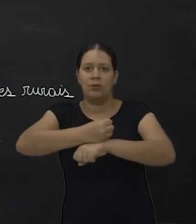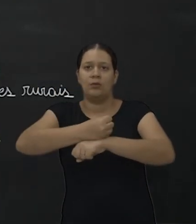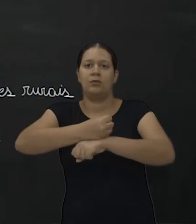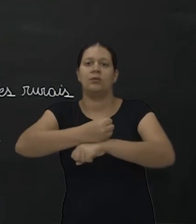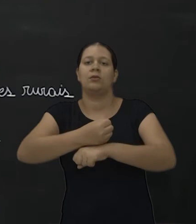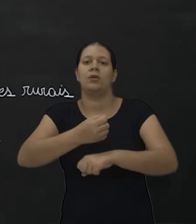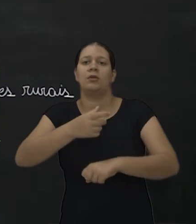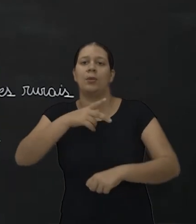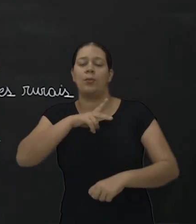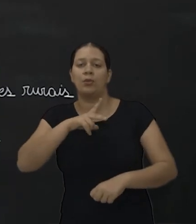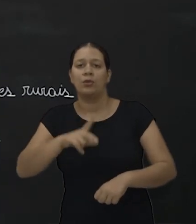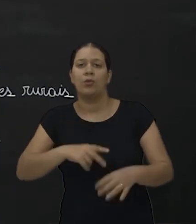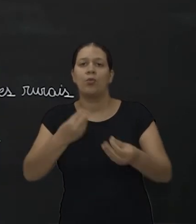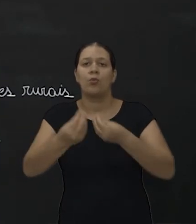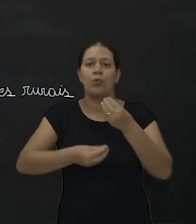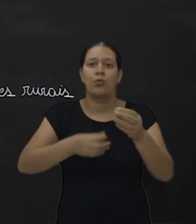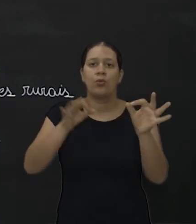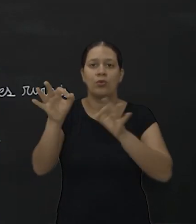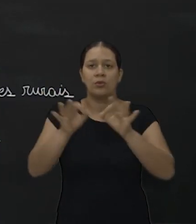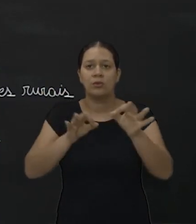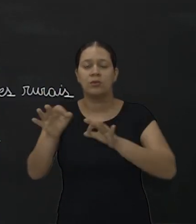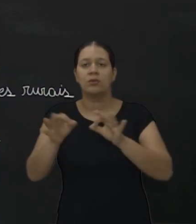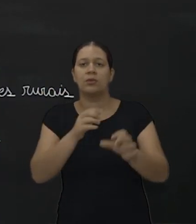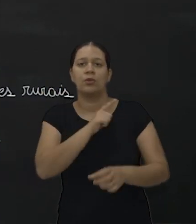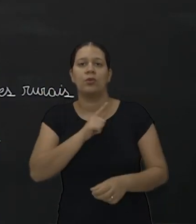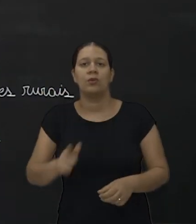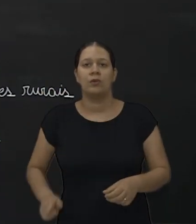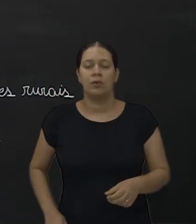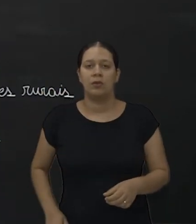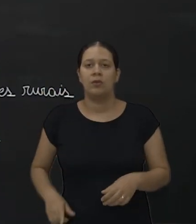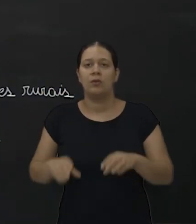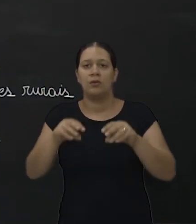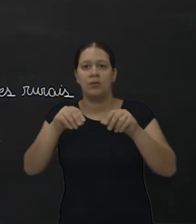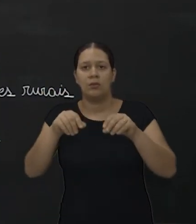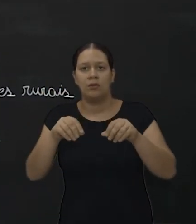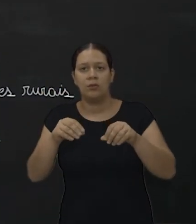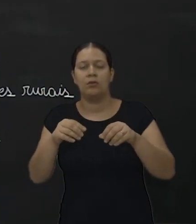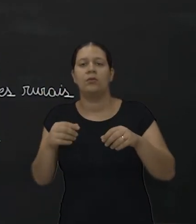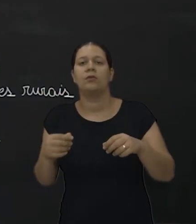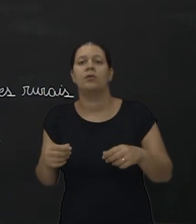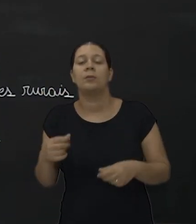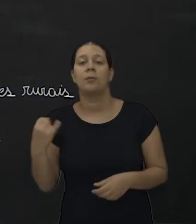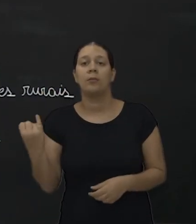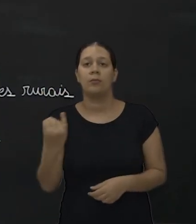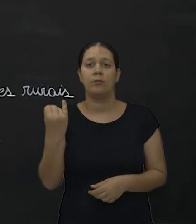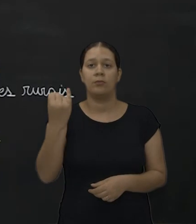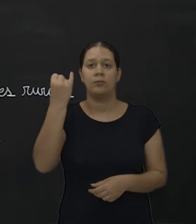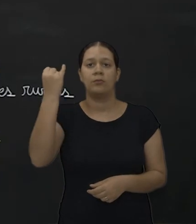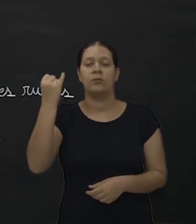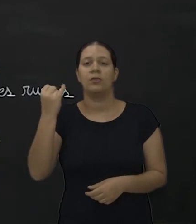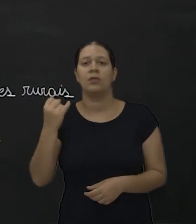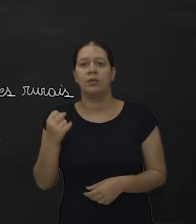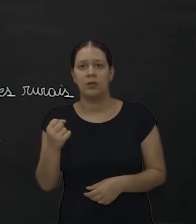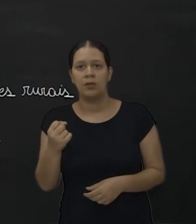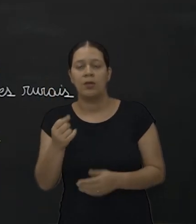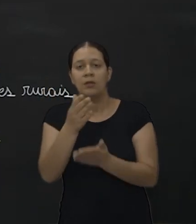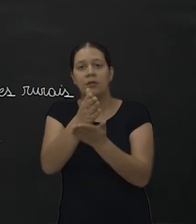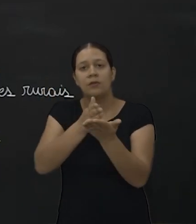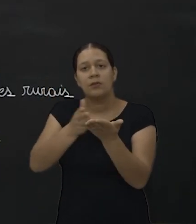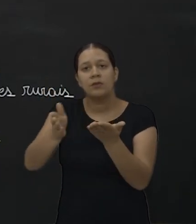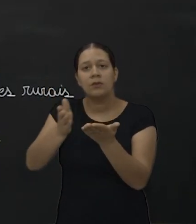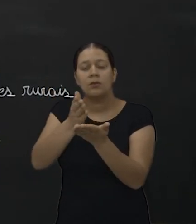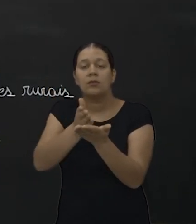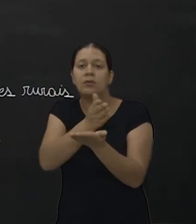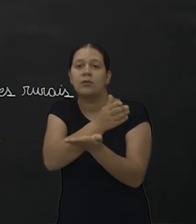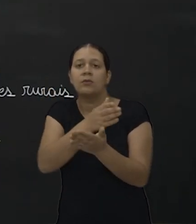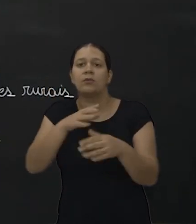dessa sociedade e do governo por essas terras. Primeira tentativa bastante importante das capitanias hereditárias, que